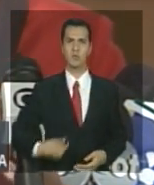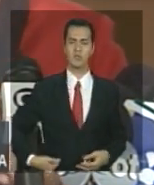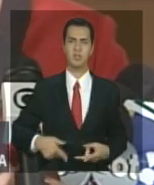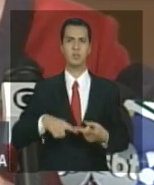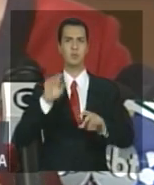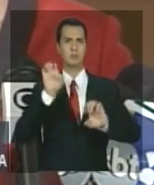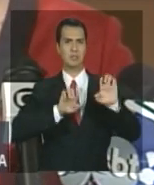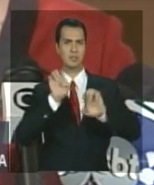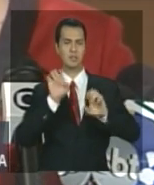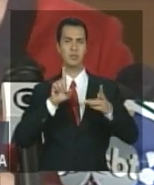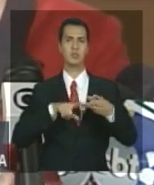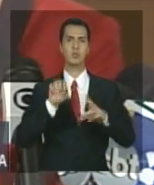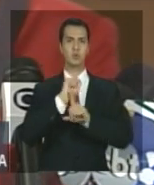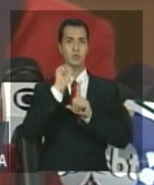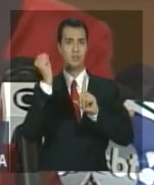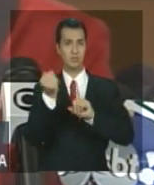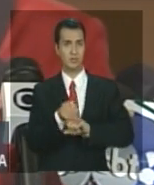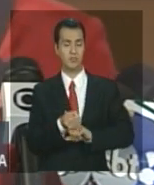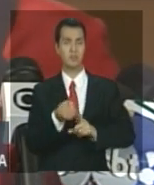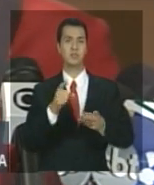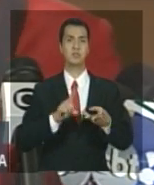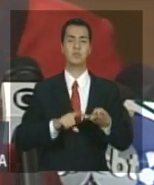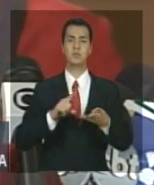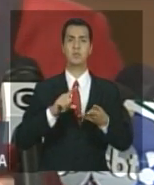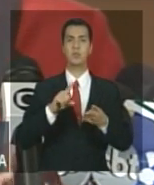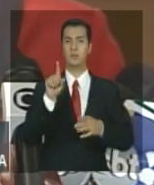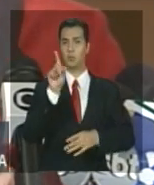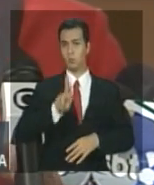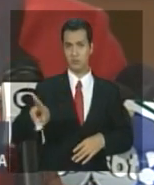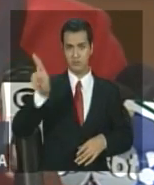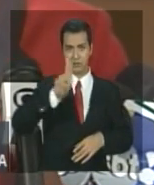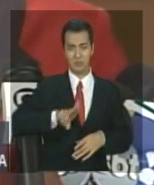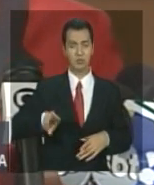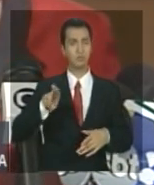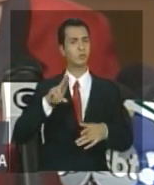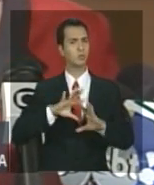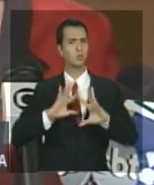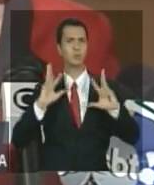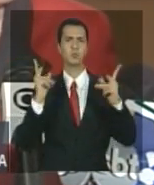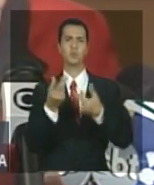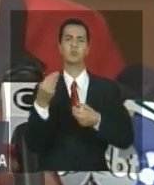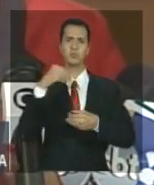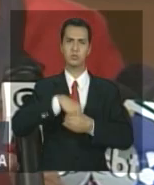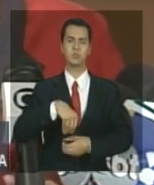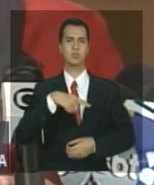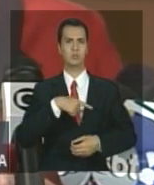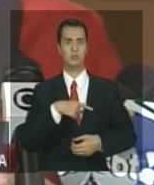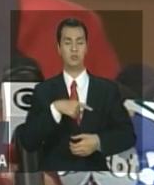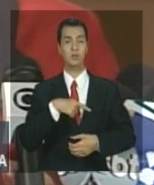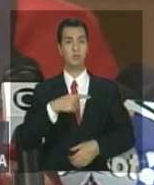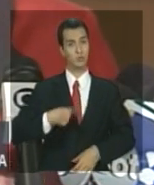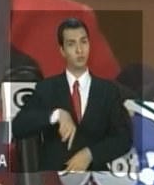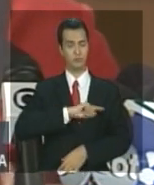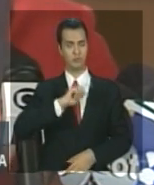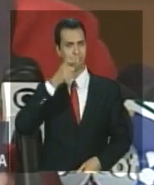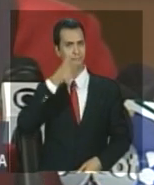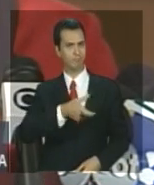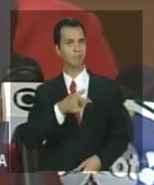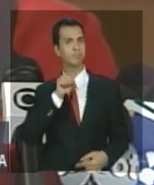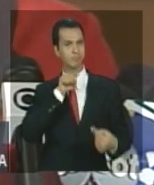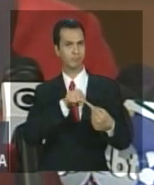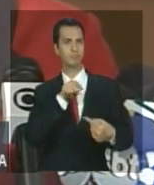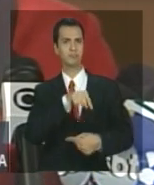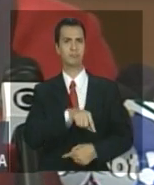empresários, a sociedade civil, o mundo acadêmico. Para nós, esta relação interessa,